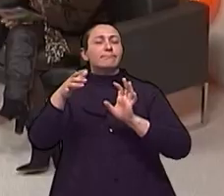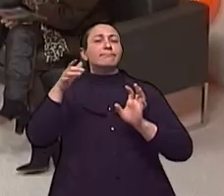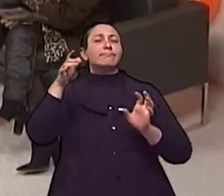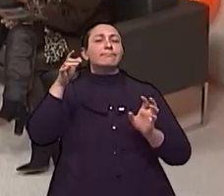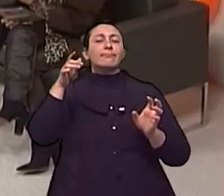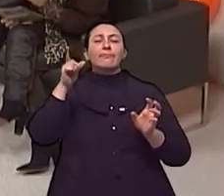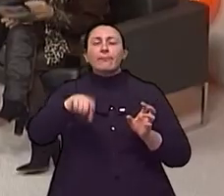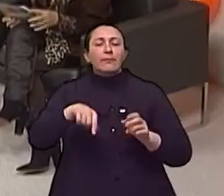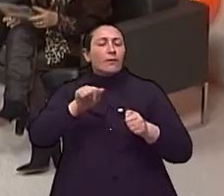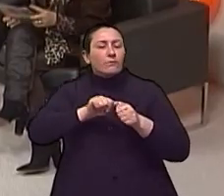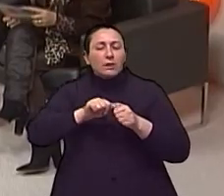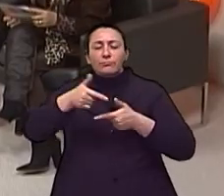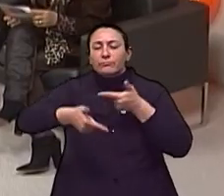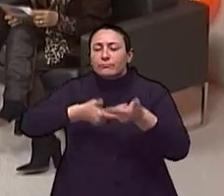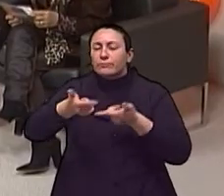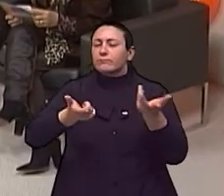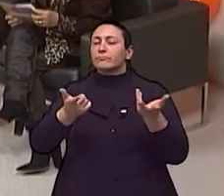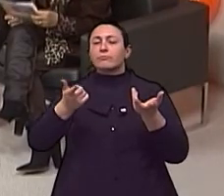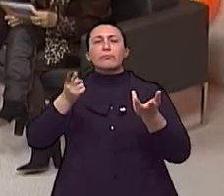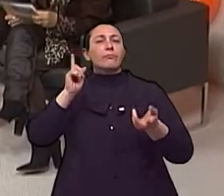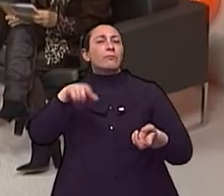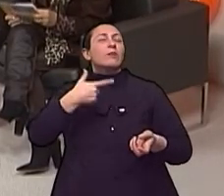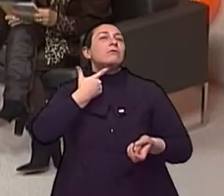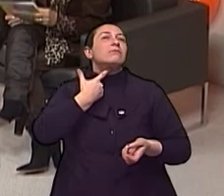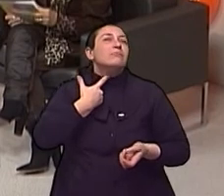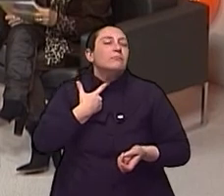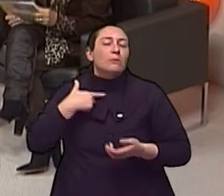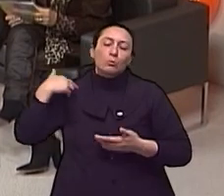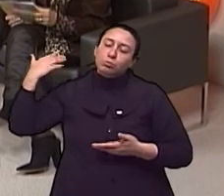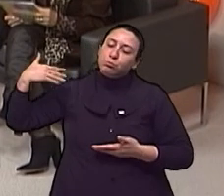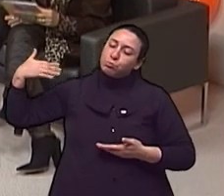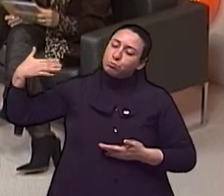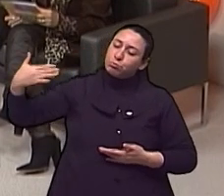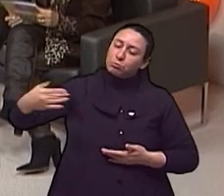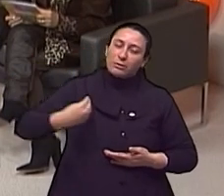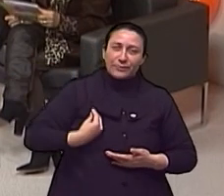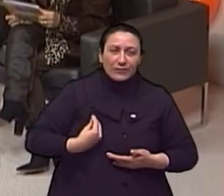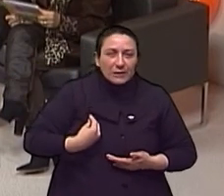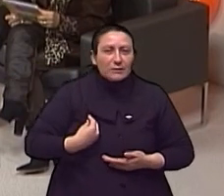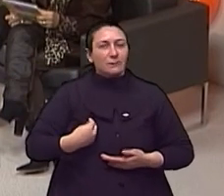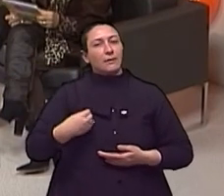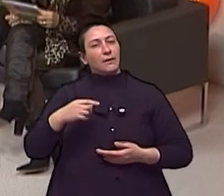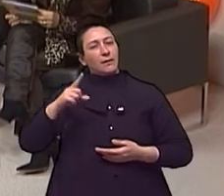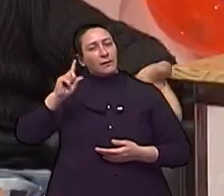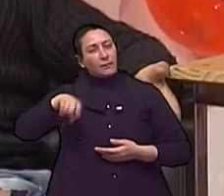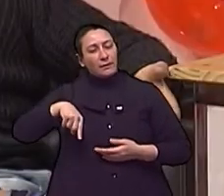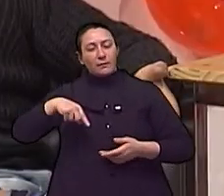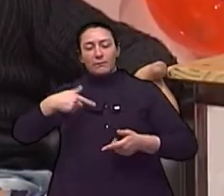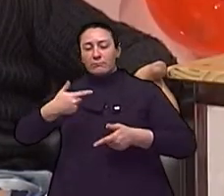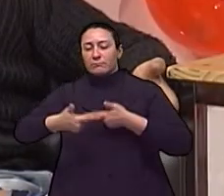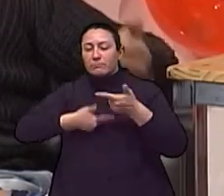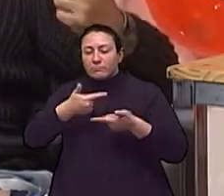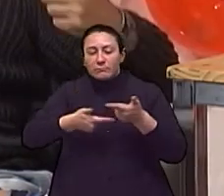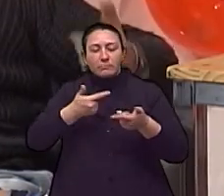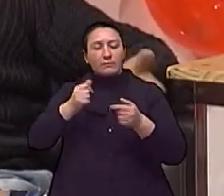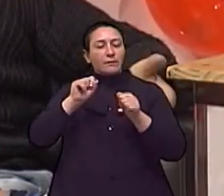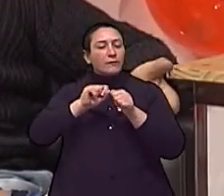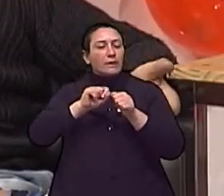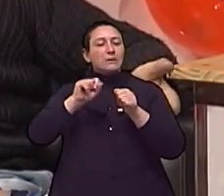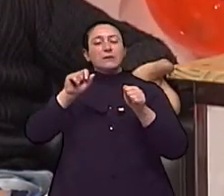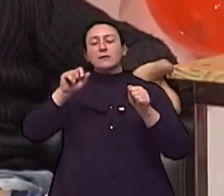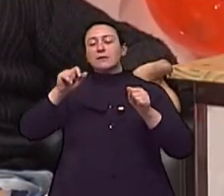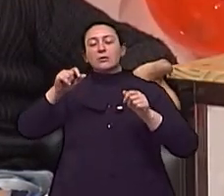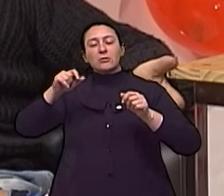neurótica do precisa de uma pessoa que foi culposa ao longo da sua vida só fez aquilo para pagar uma dívida né e